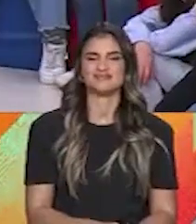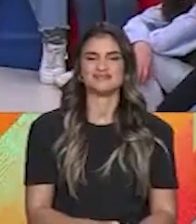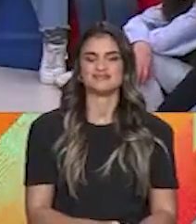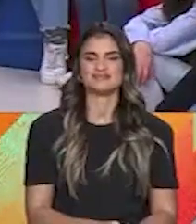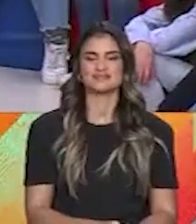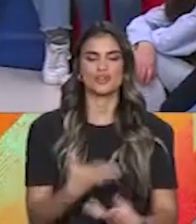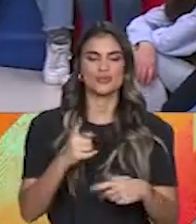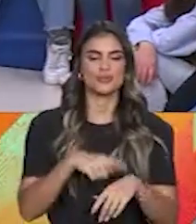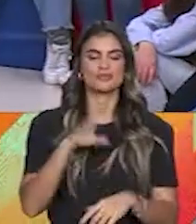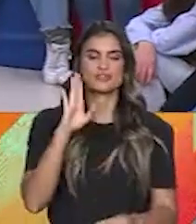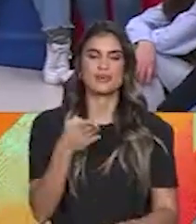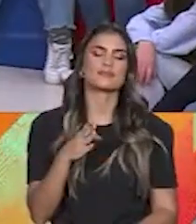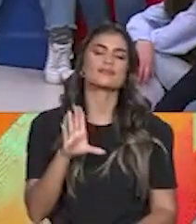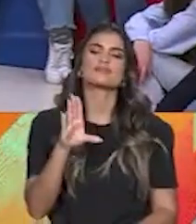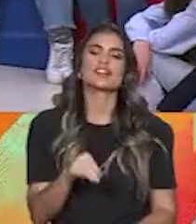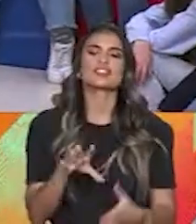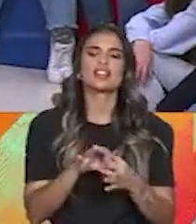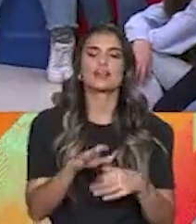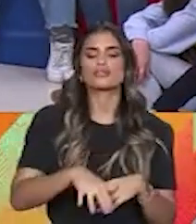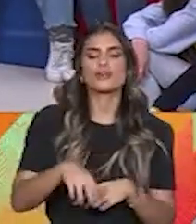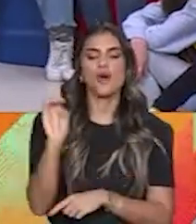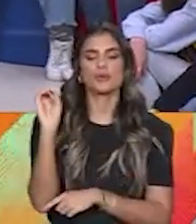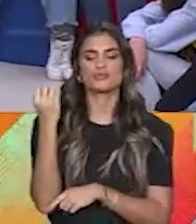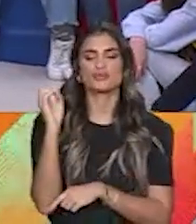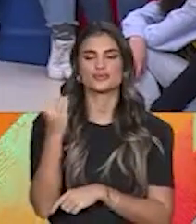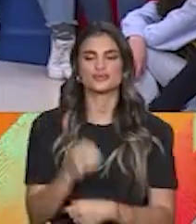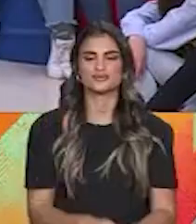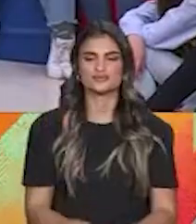Então, chegou o momento de saber mais sobre o município de Óbidos.